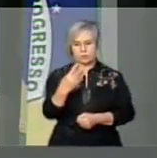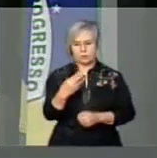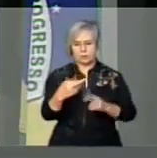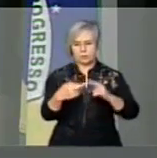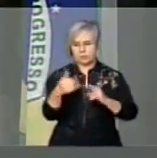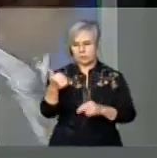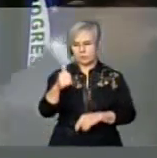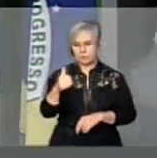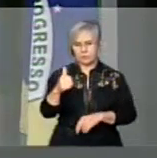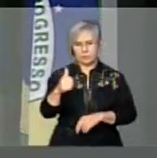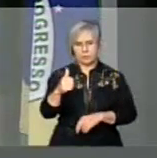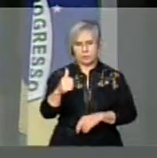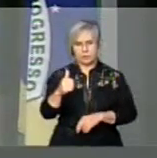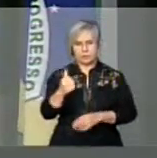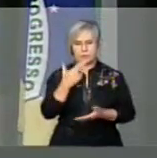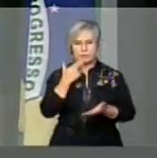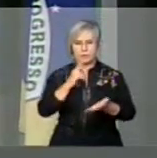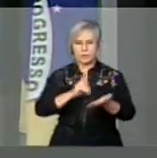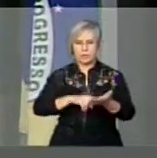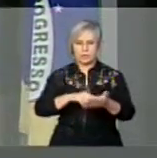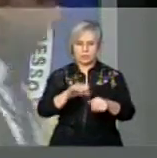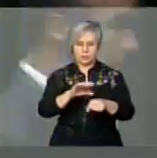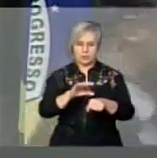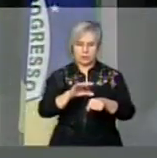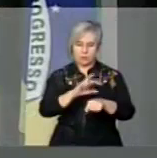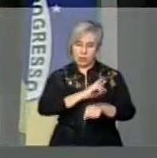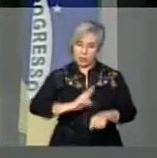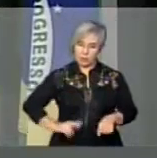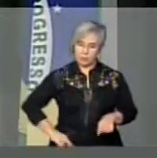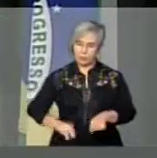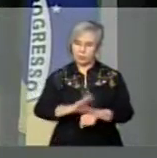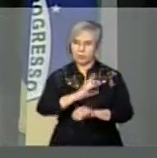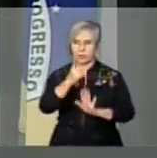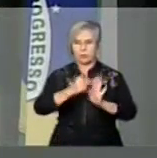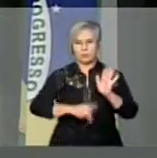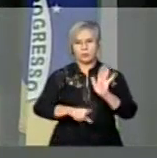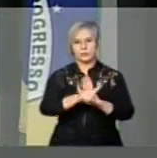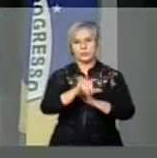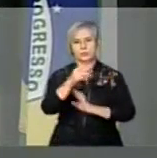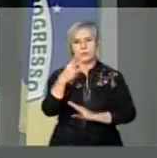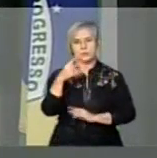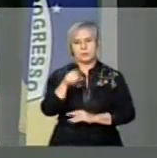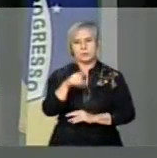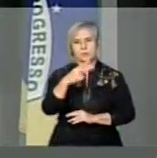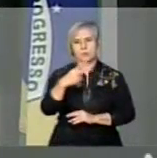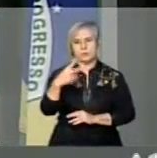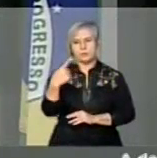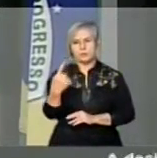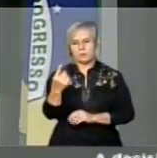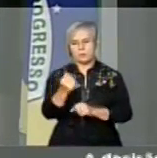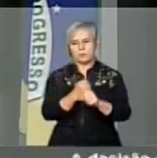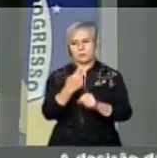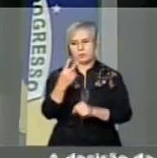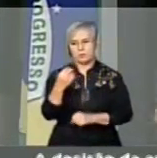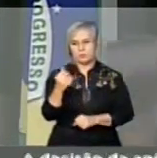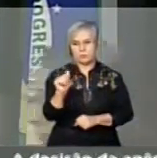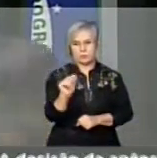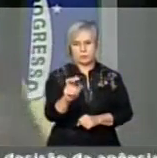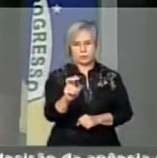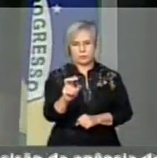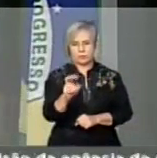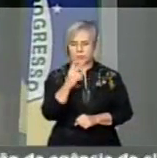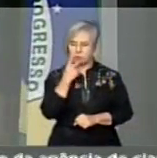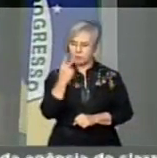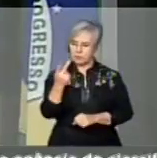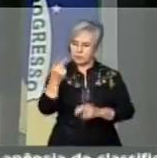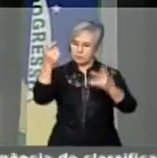parágrafo 1º da Carta da República, o projeto de lei 3.221 de 2015.